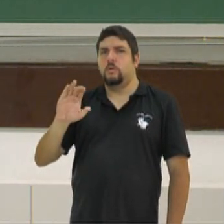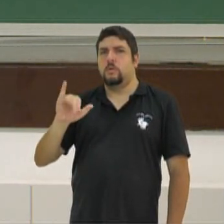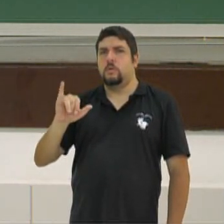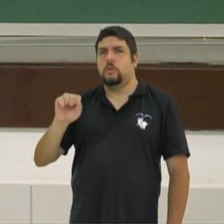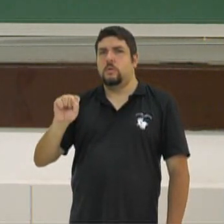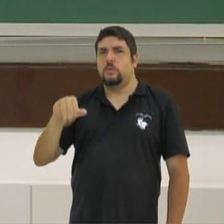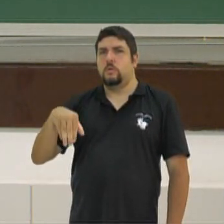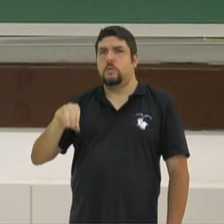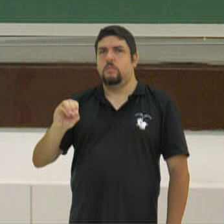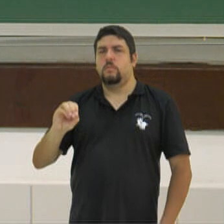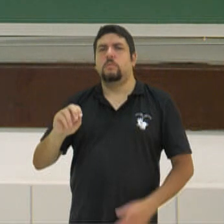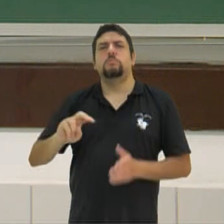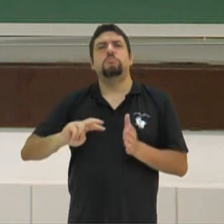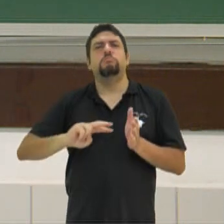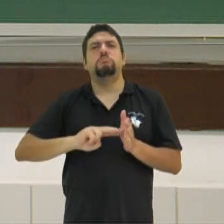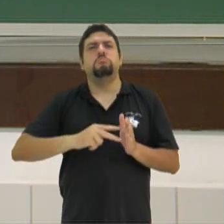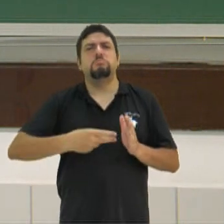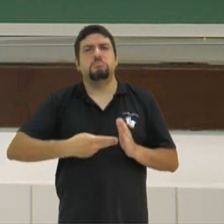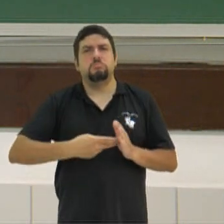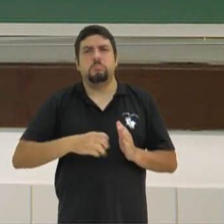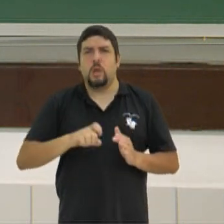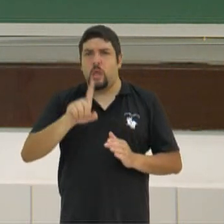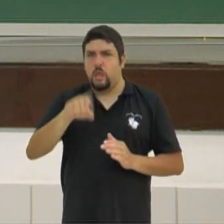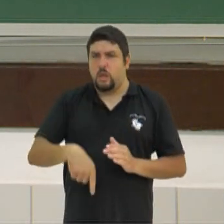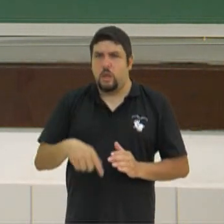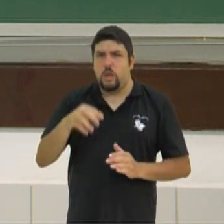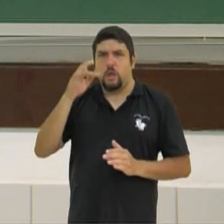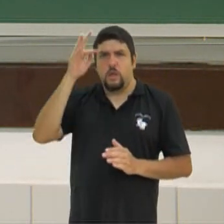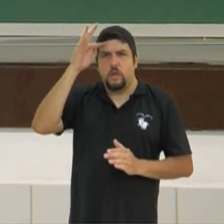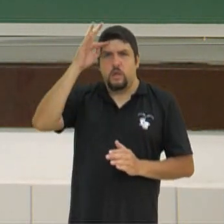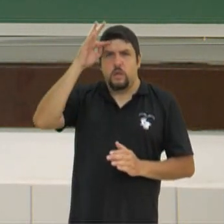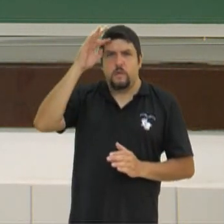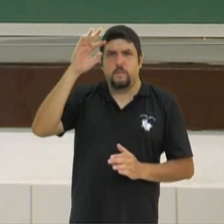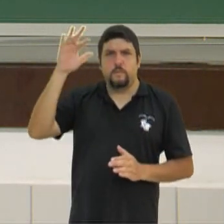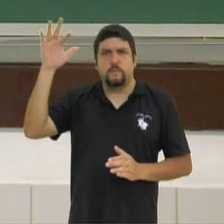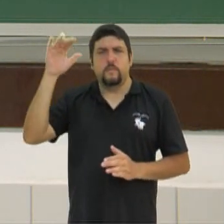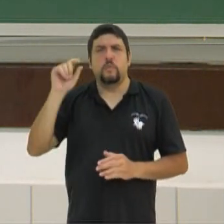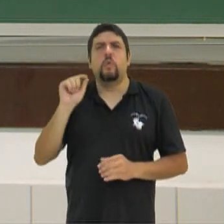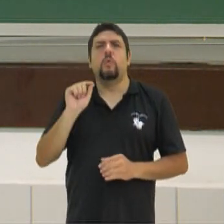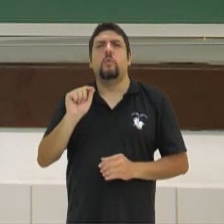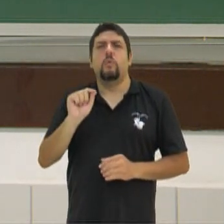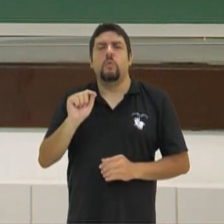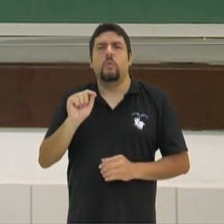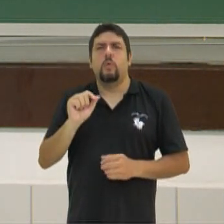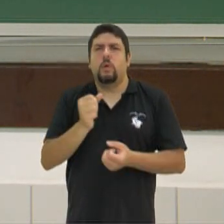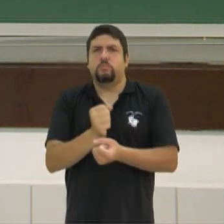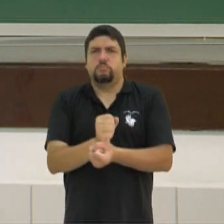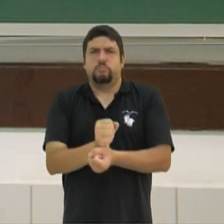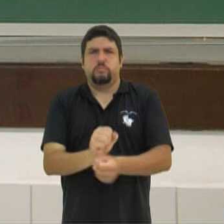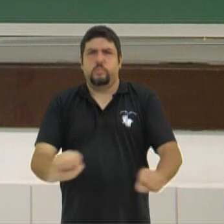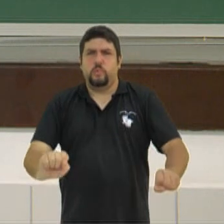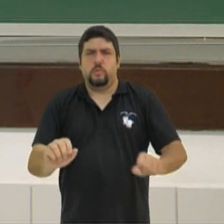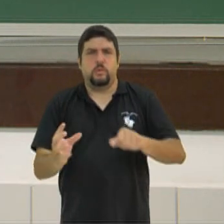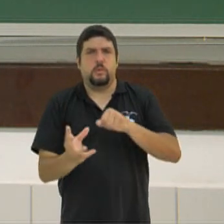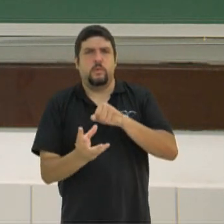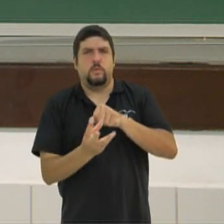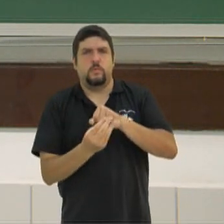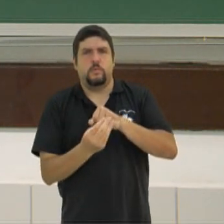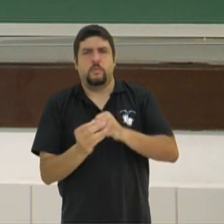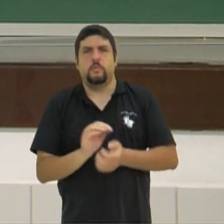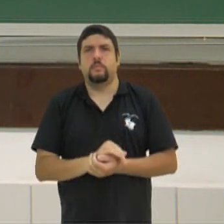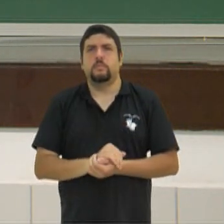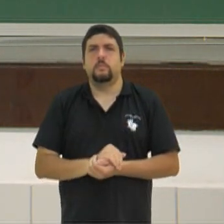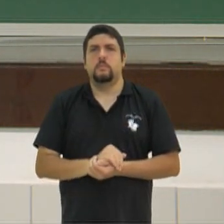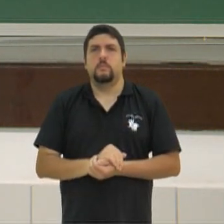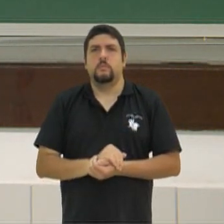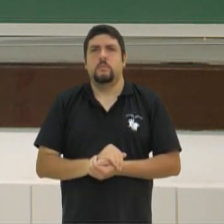é do que uma corrente filosófica que afirma a impossibilidade do conhecimento. Eu não posso